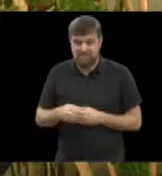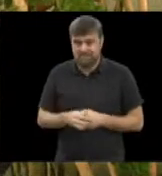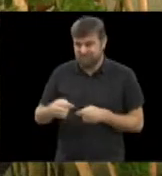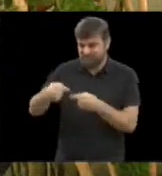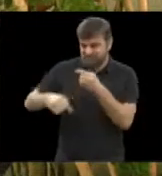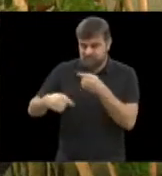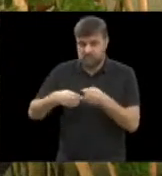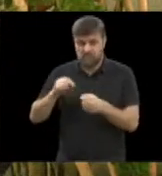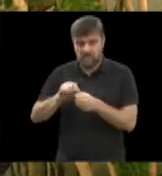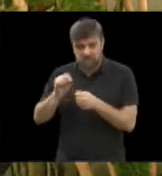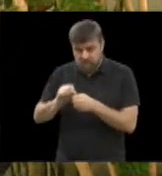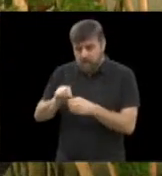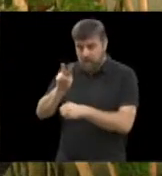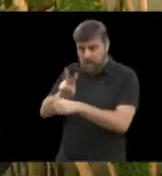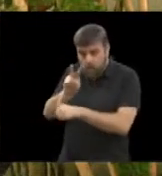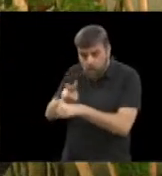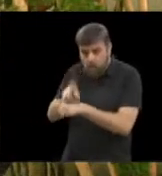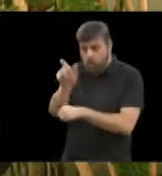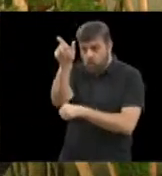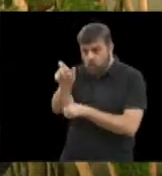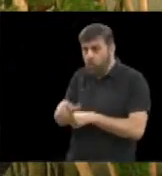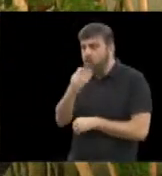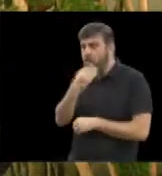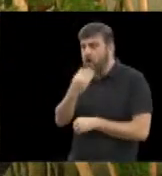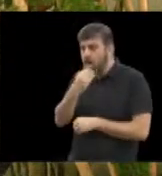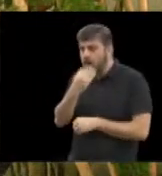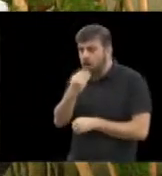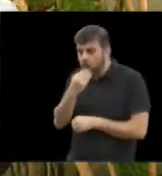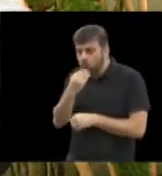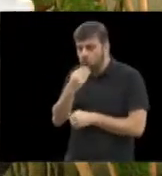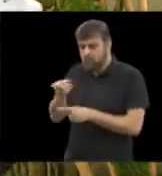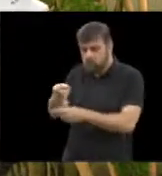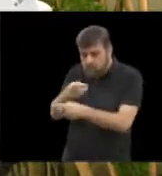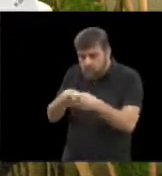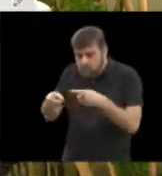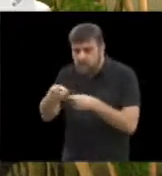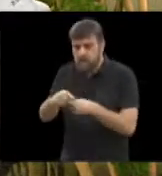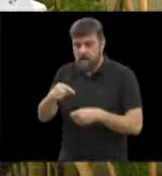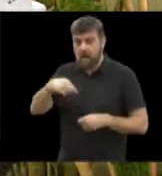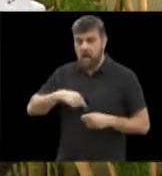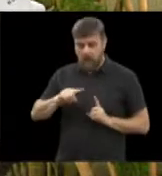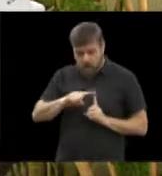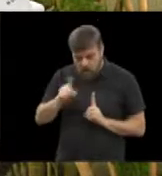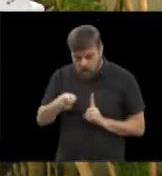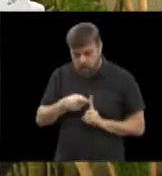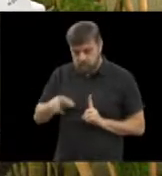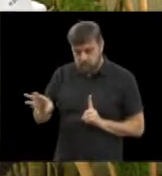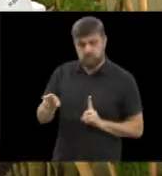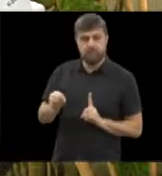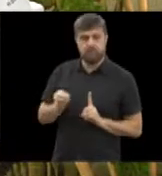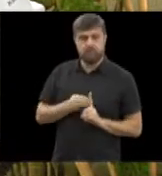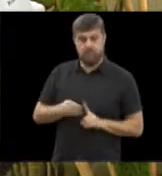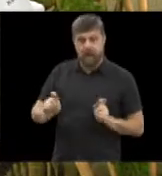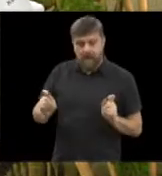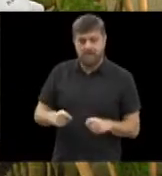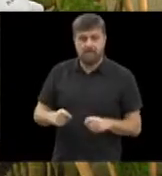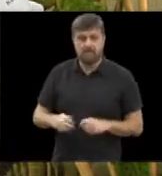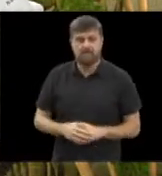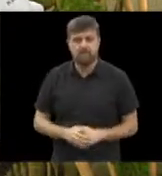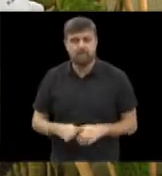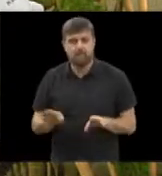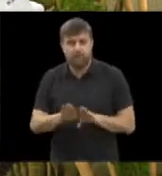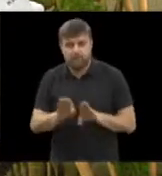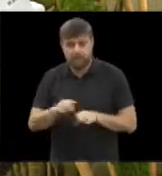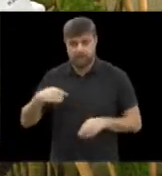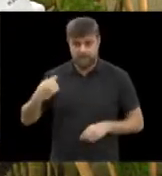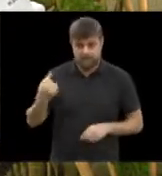um tratamento também com imunoglobulina humana e você, de uma certa maneira, resolve esse problema. O fato de a